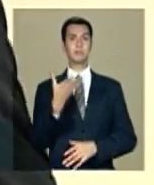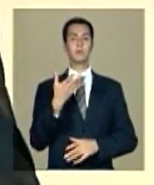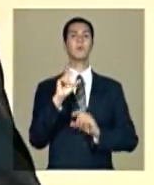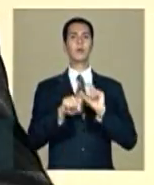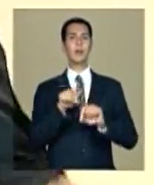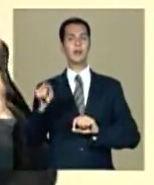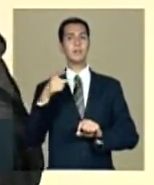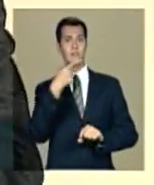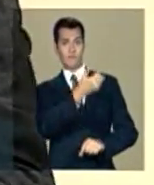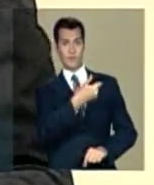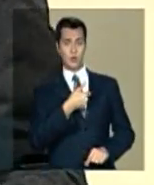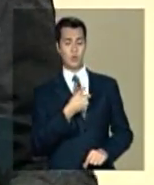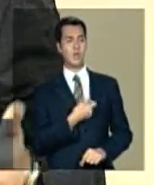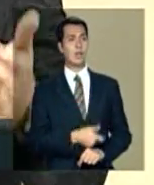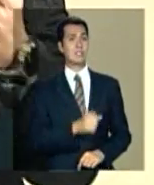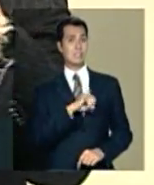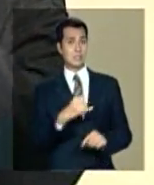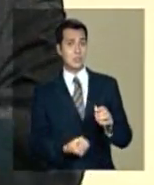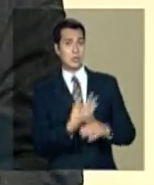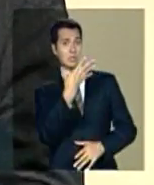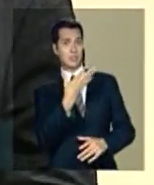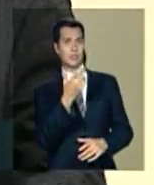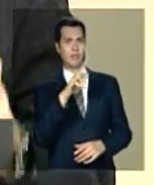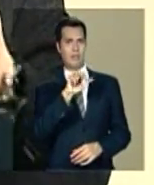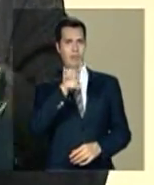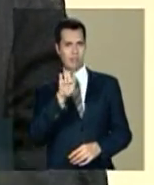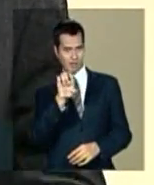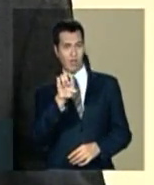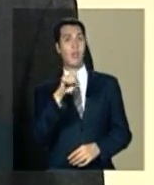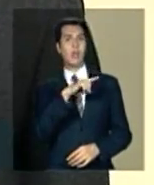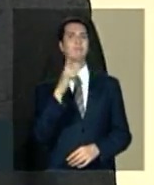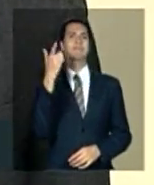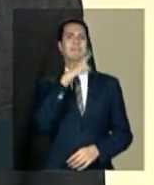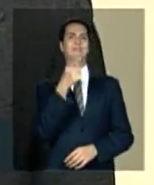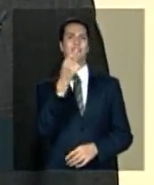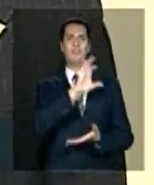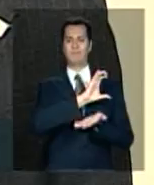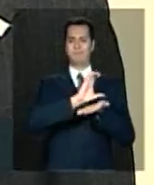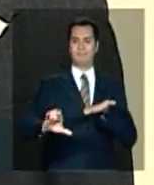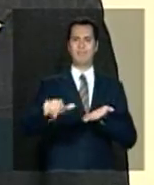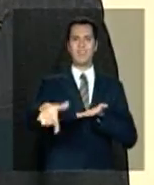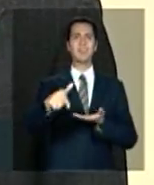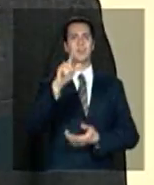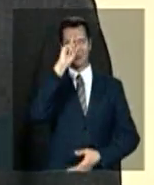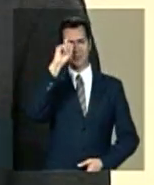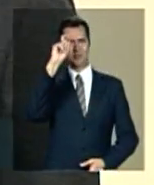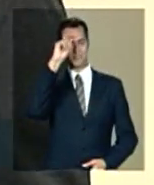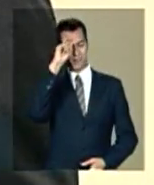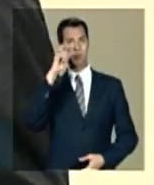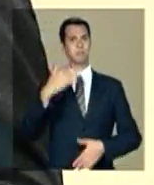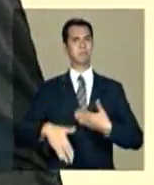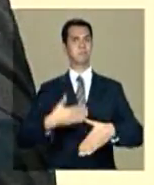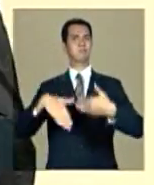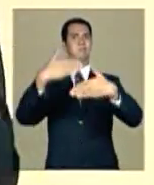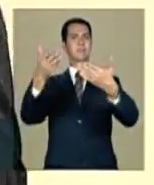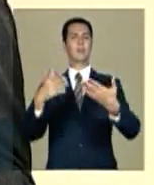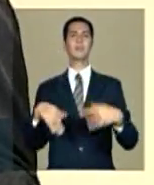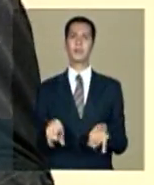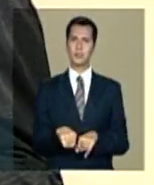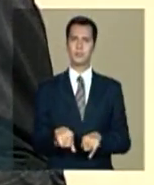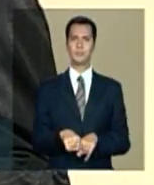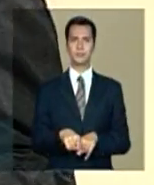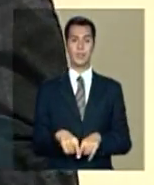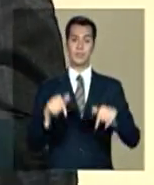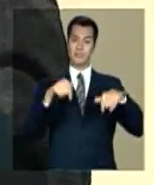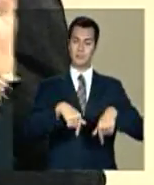continuar com a qualidade que existe hoje a manutenção o custeio das várias ações eu diria também se não